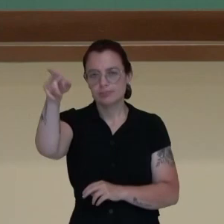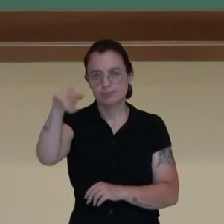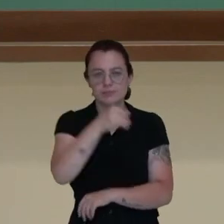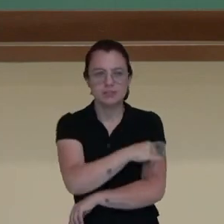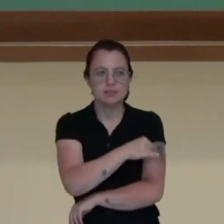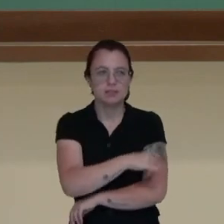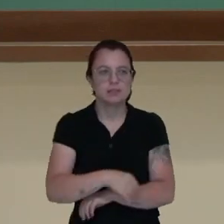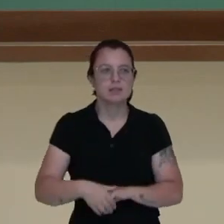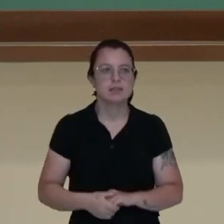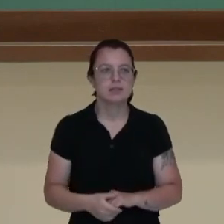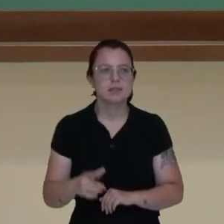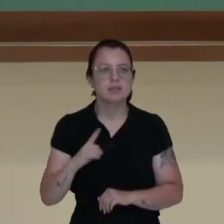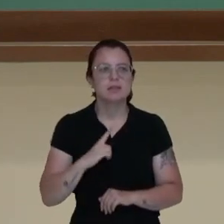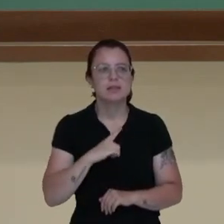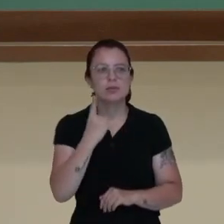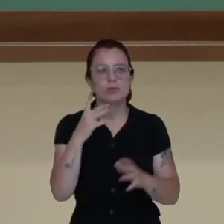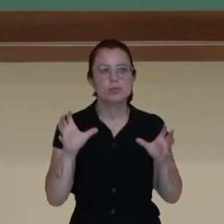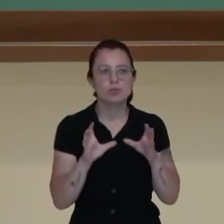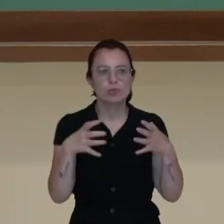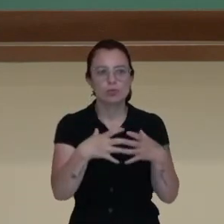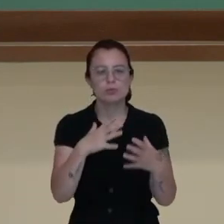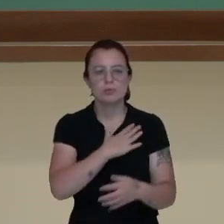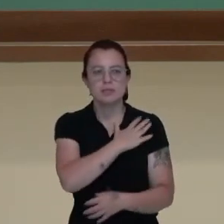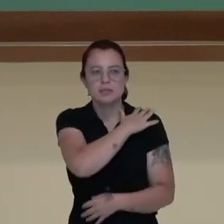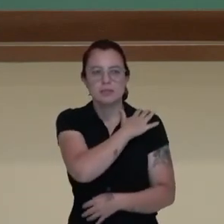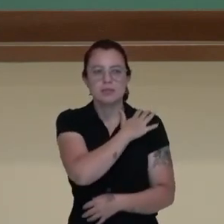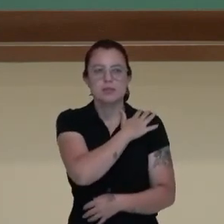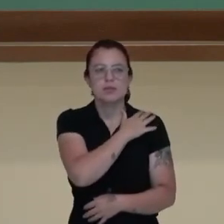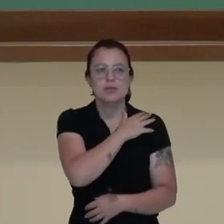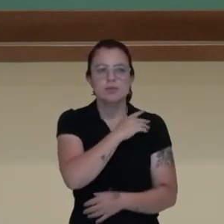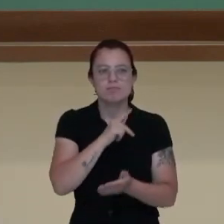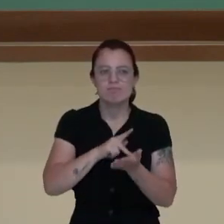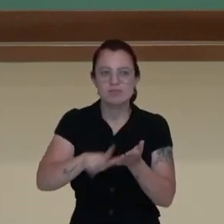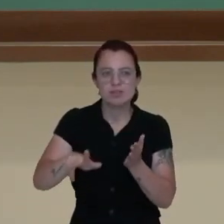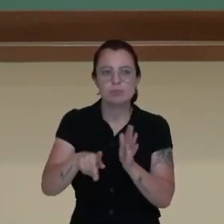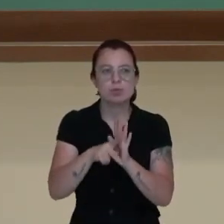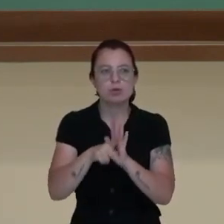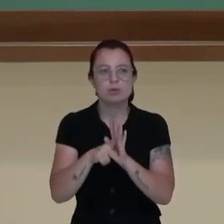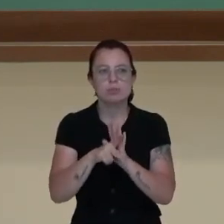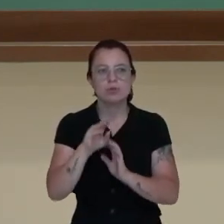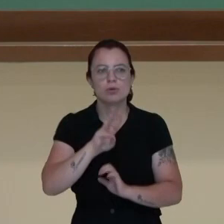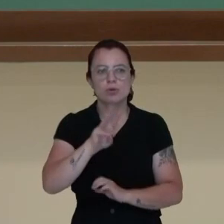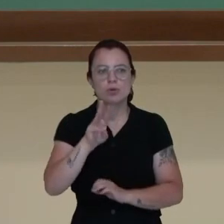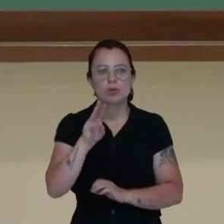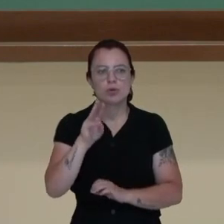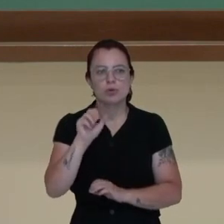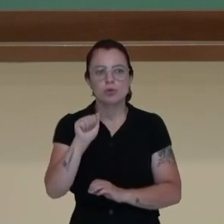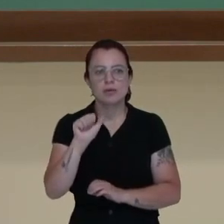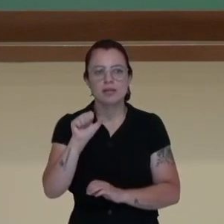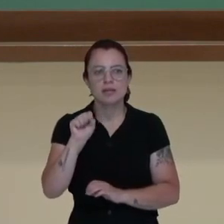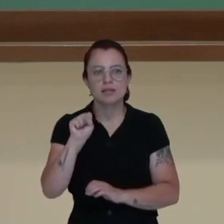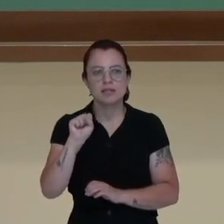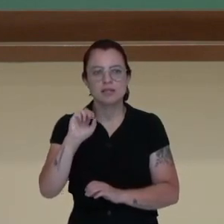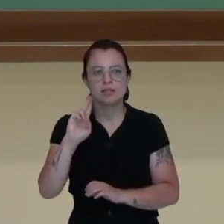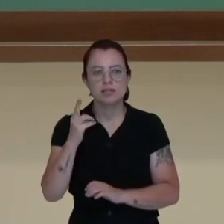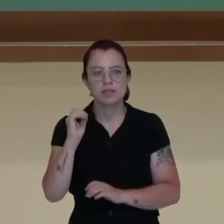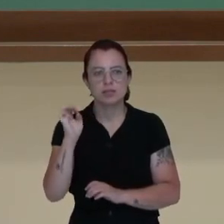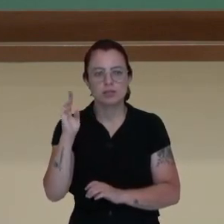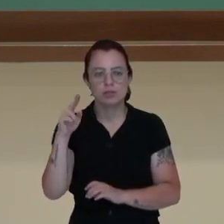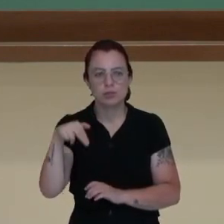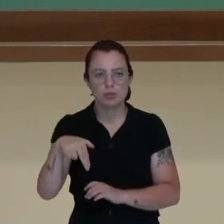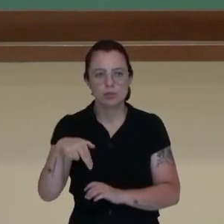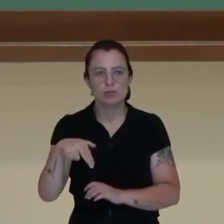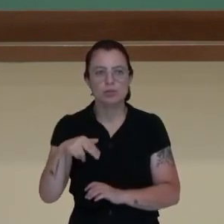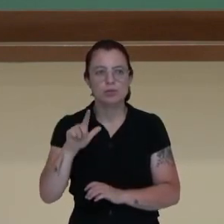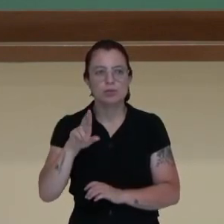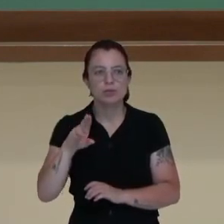ver que uma junta militar vai derrubar Washington Luiz. Por que Washington Luiz? Porque o Júlio Prestes, ele havia sido